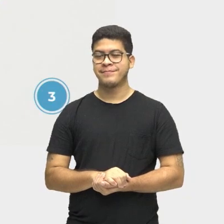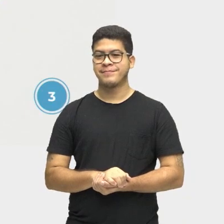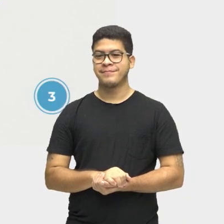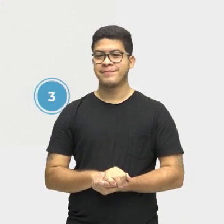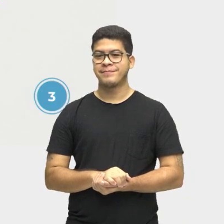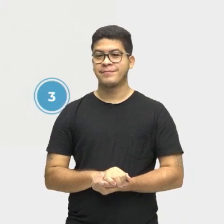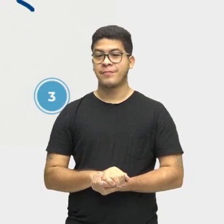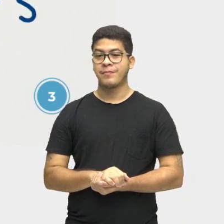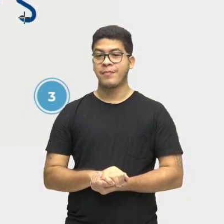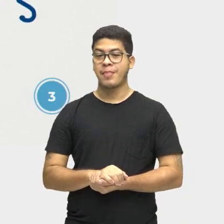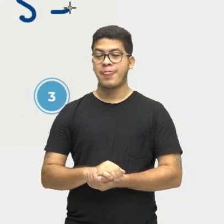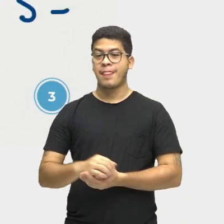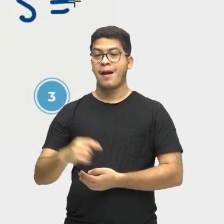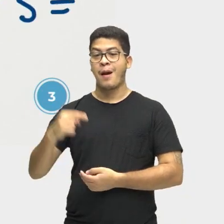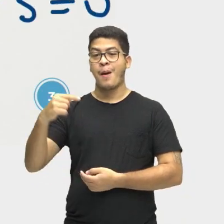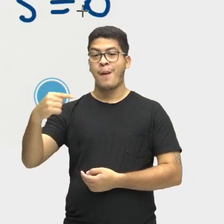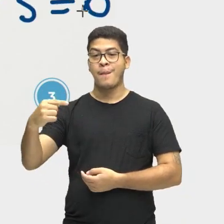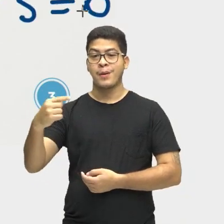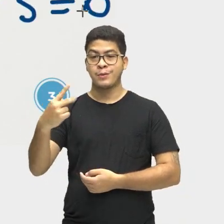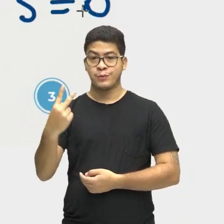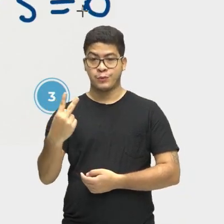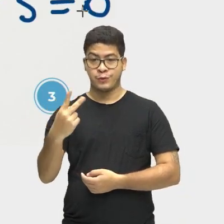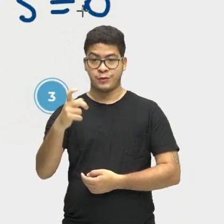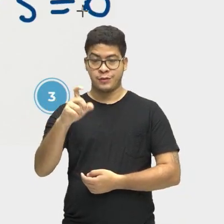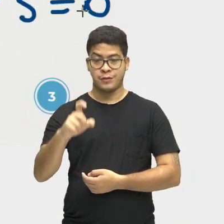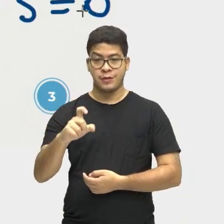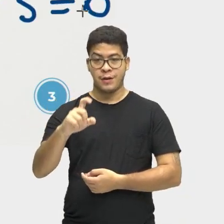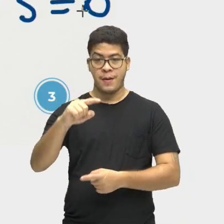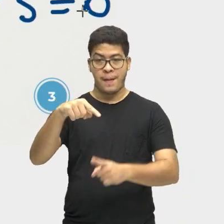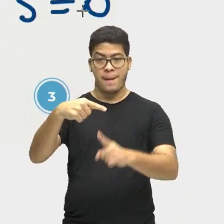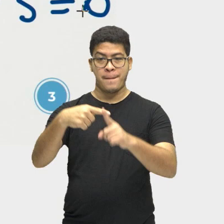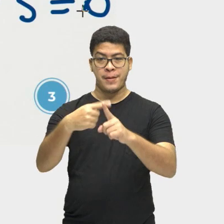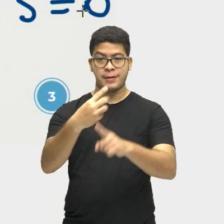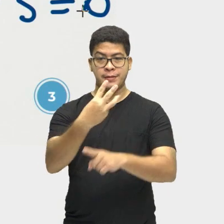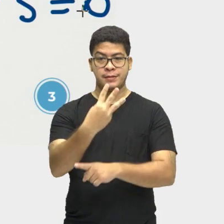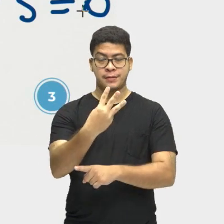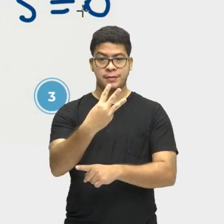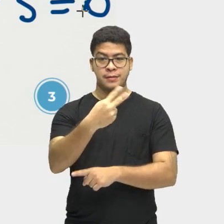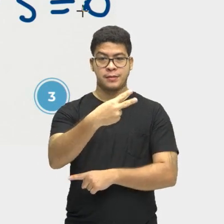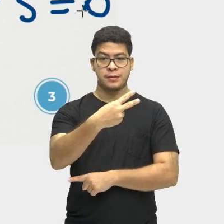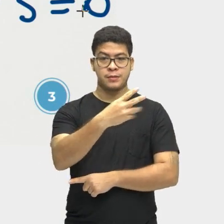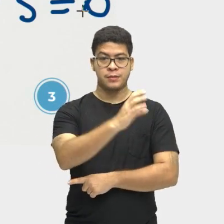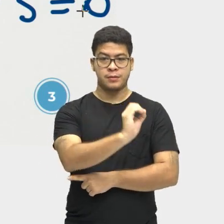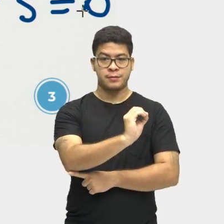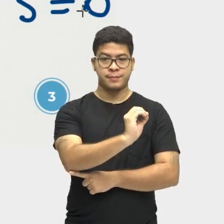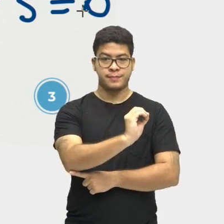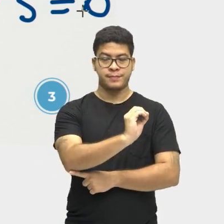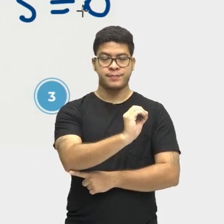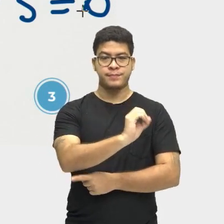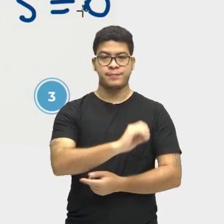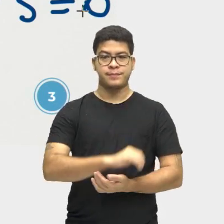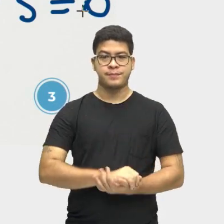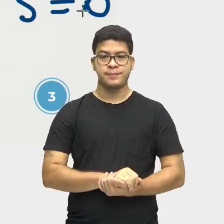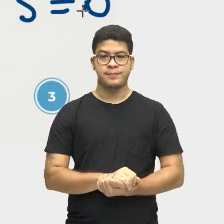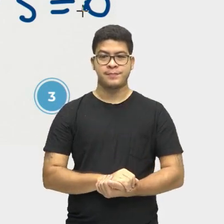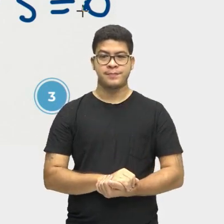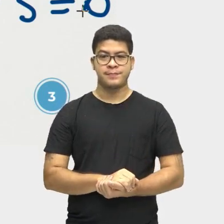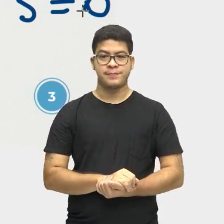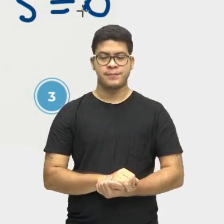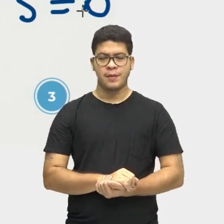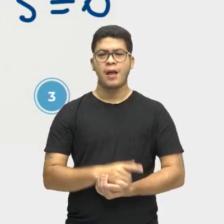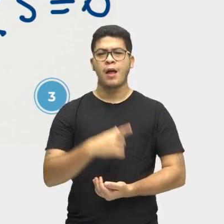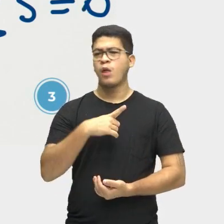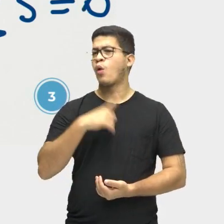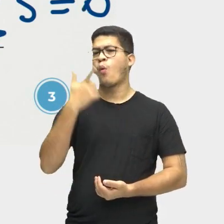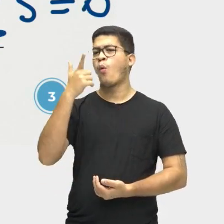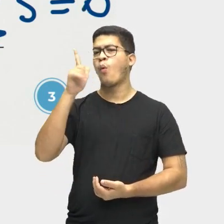3, igual a 0. Também é uma equação do primeiro grau, tá? Então, são exemplos,